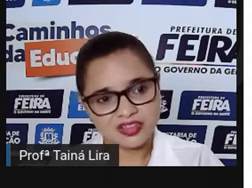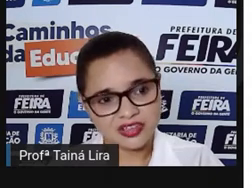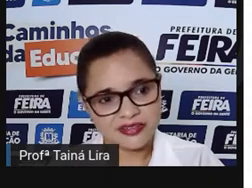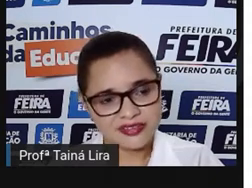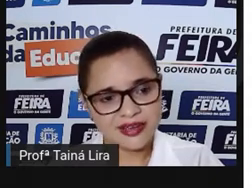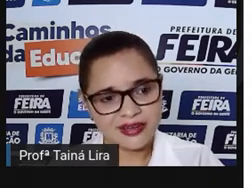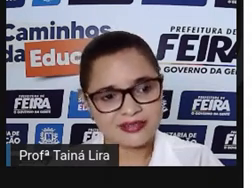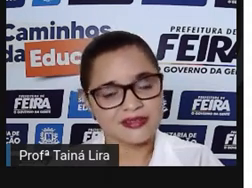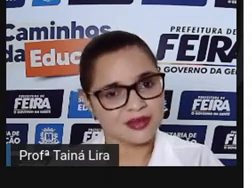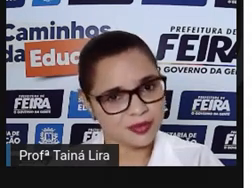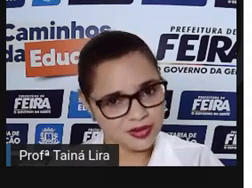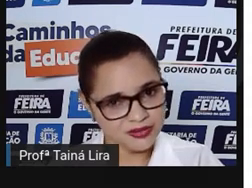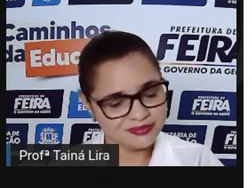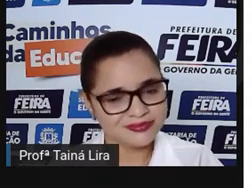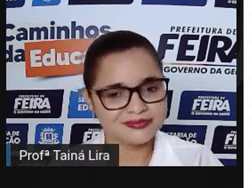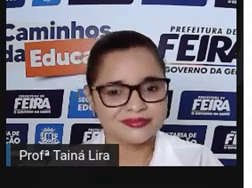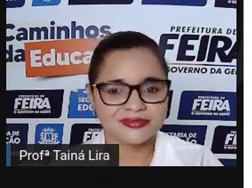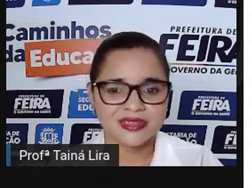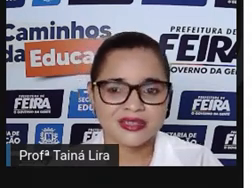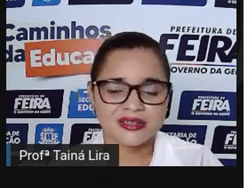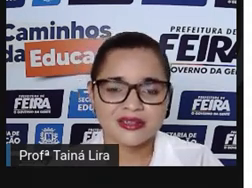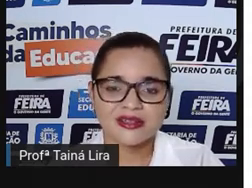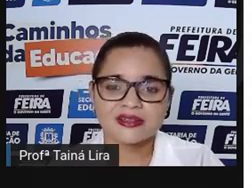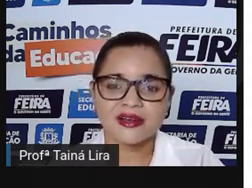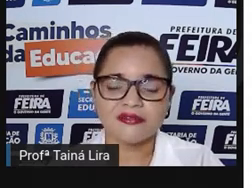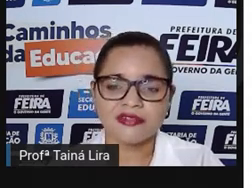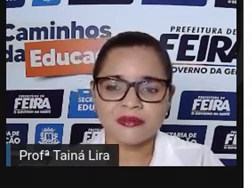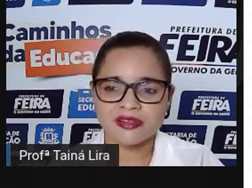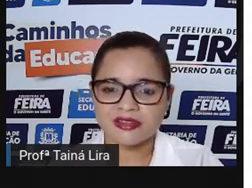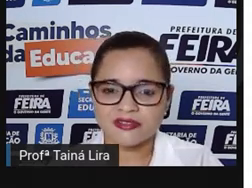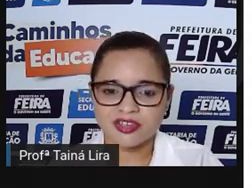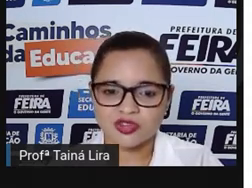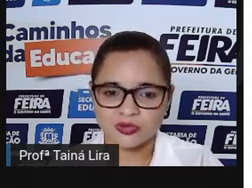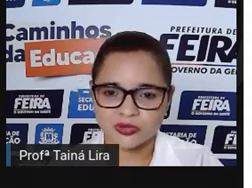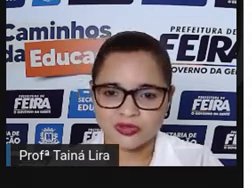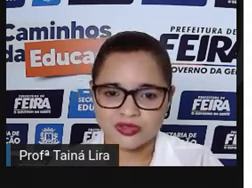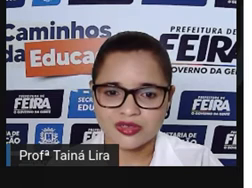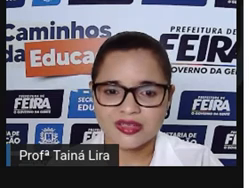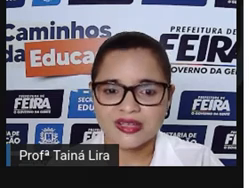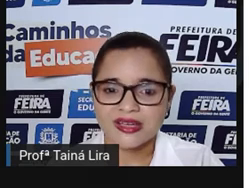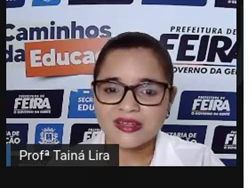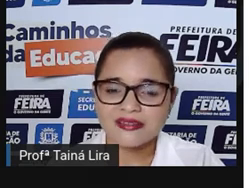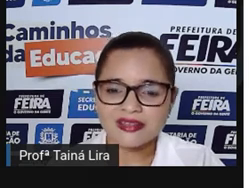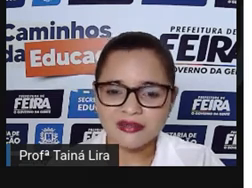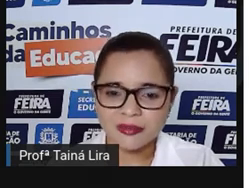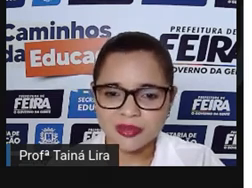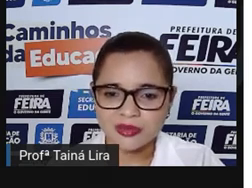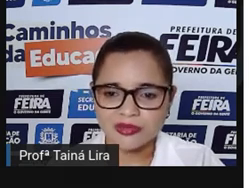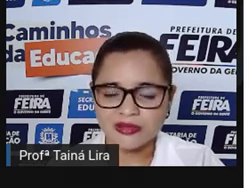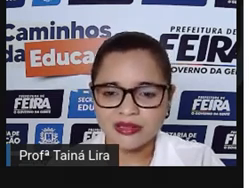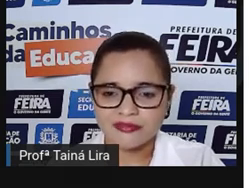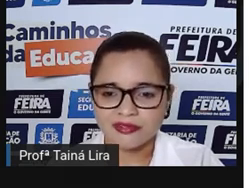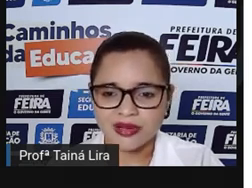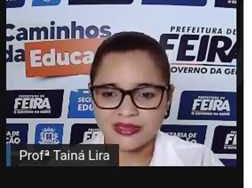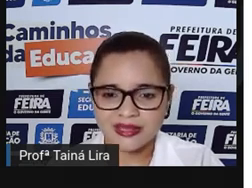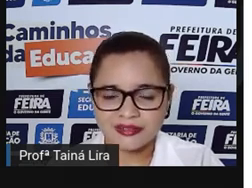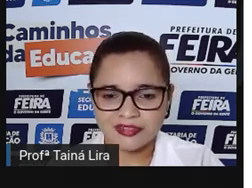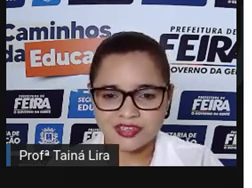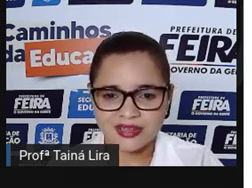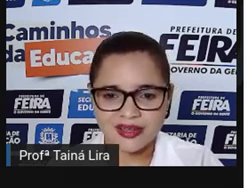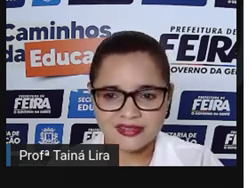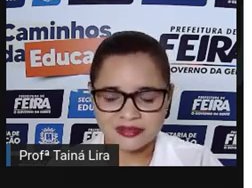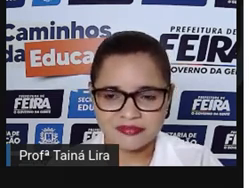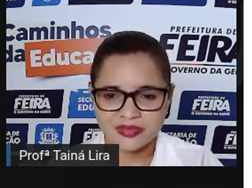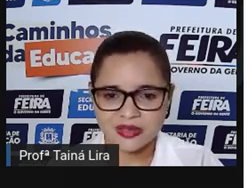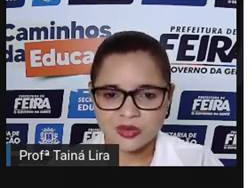ainda existem as cartas, tá bom? Então, vamos resolver juntos. Seu amigo não levou a tarefa